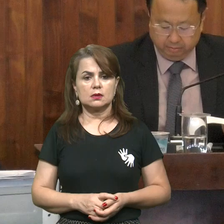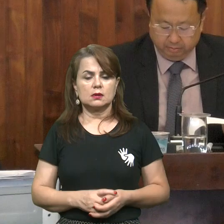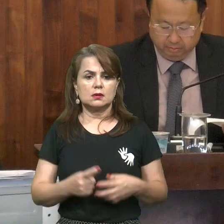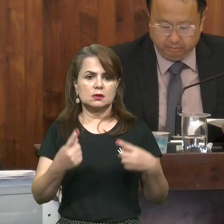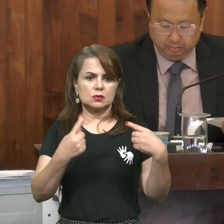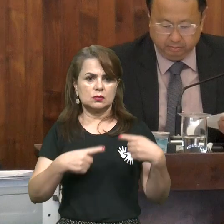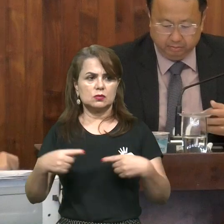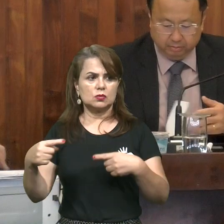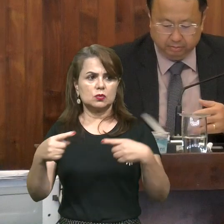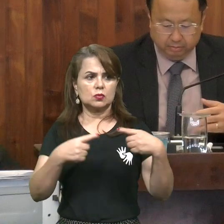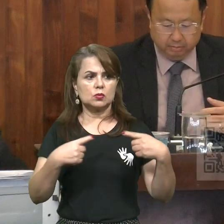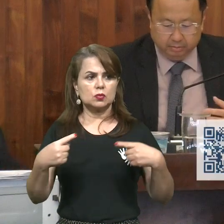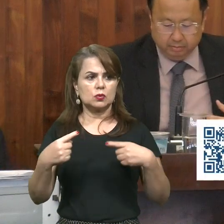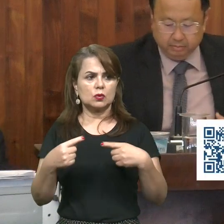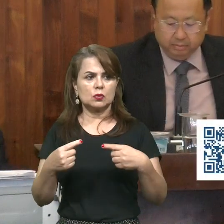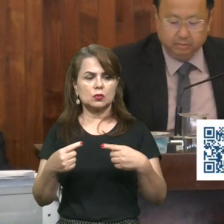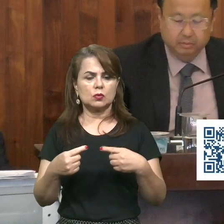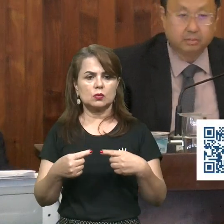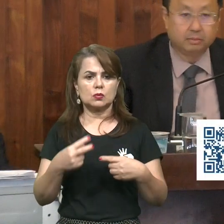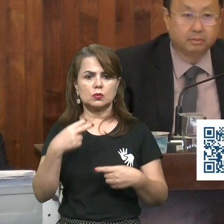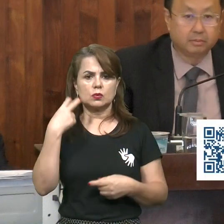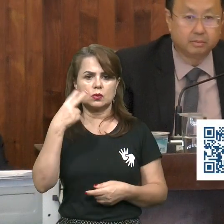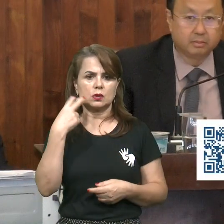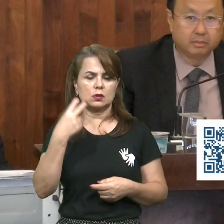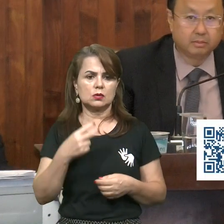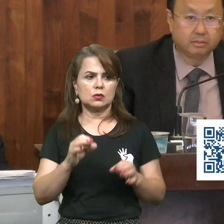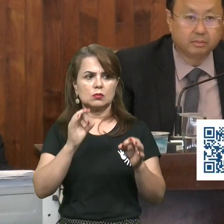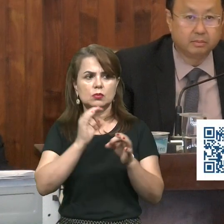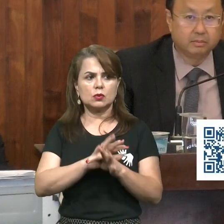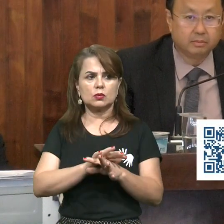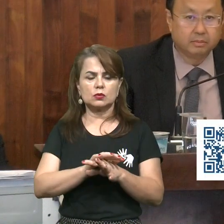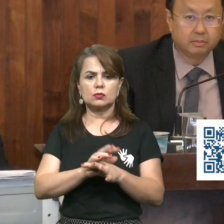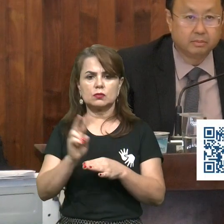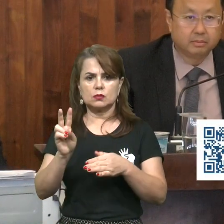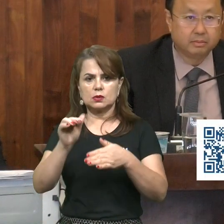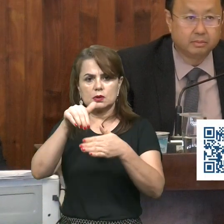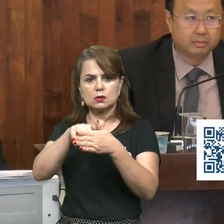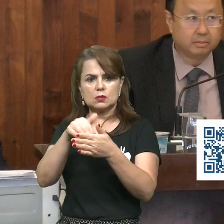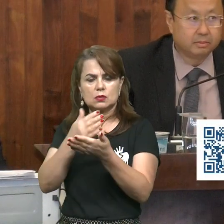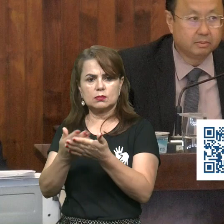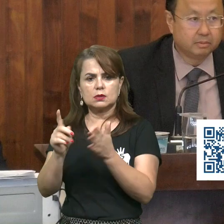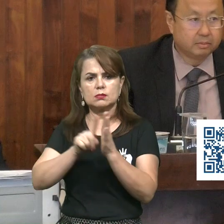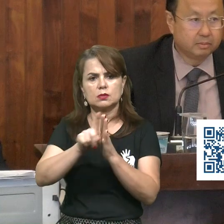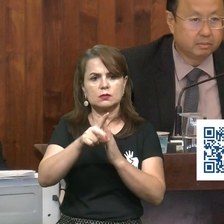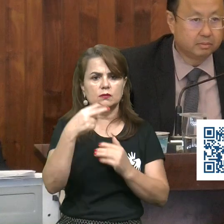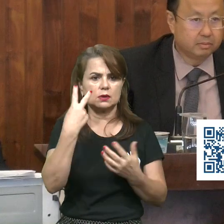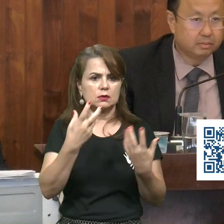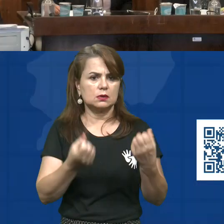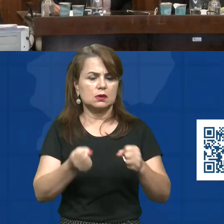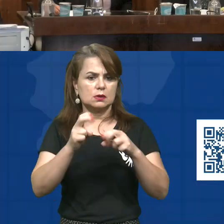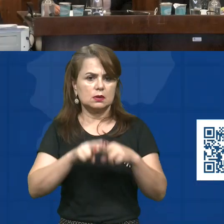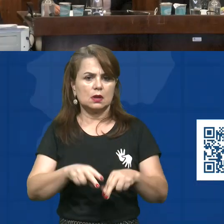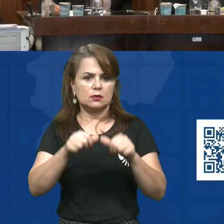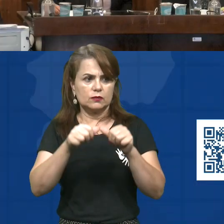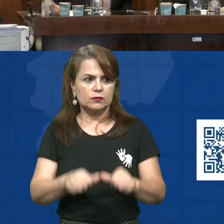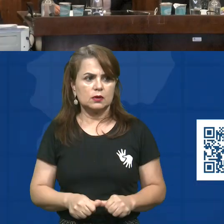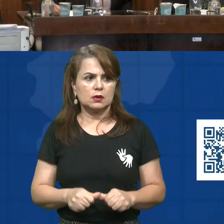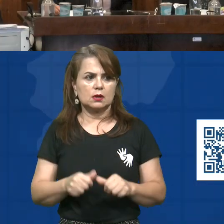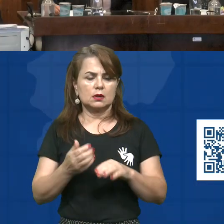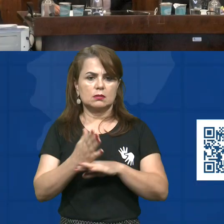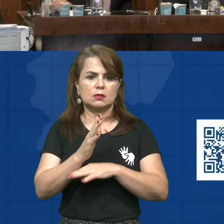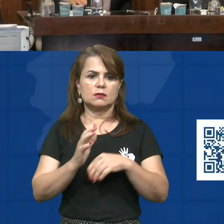Continua em discussão. Não havendo vereadores inscritos, está em sessão, está em votação. Os vereadores que estão favoráveis permaneçam como se encontram.